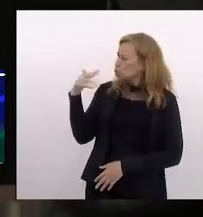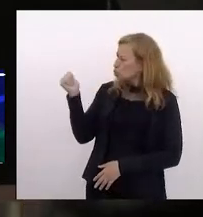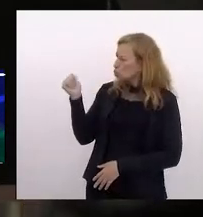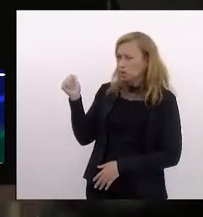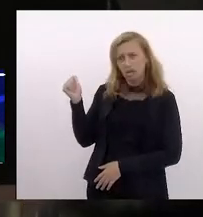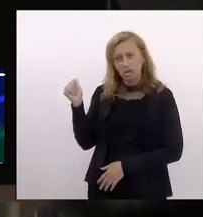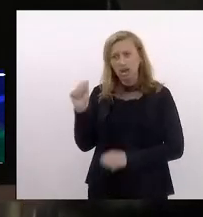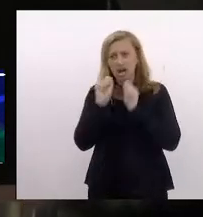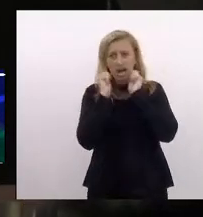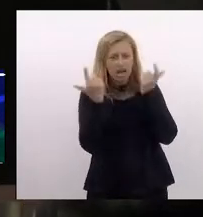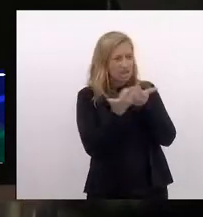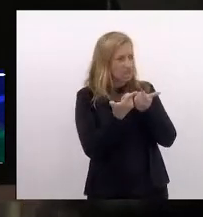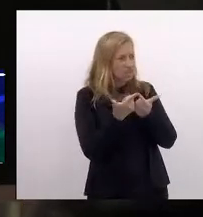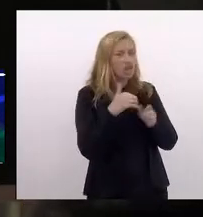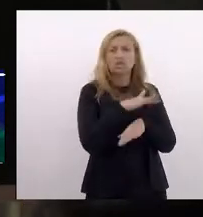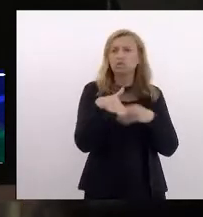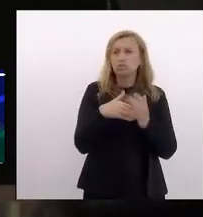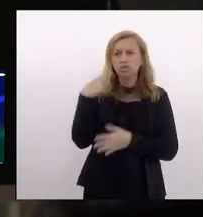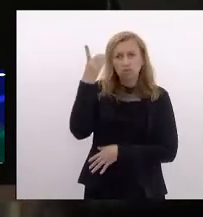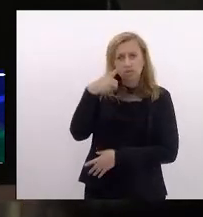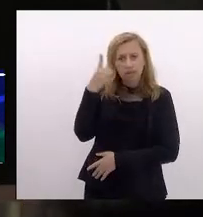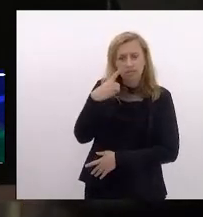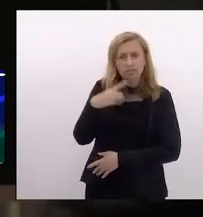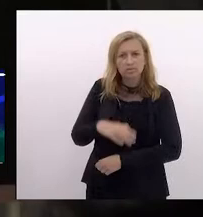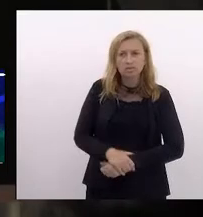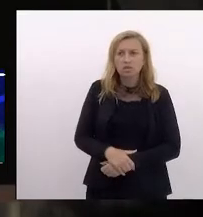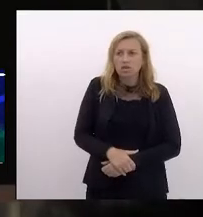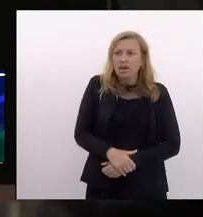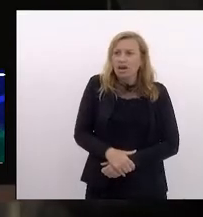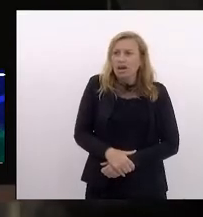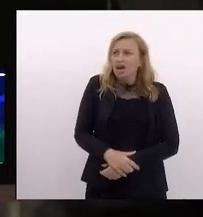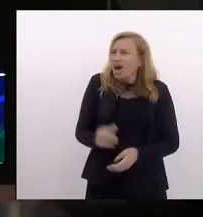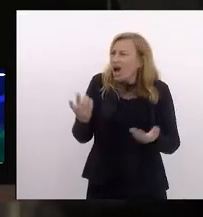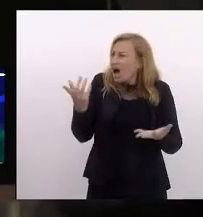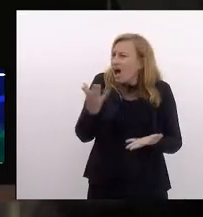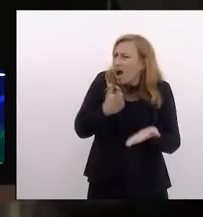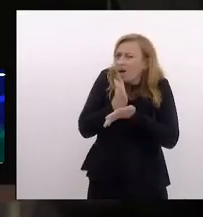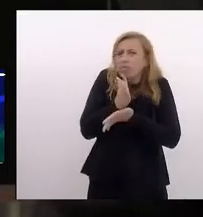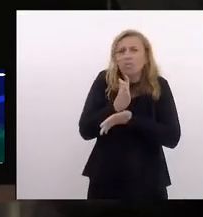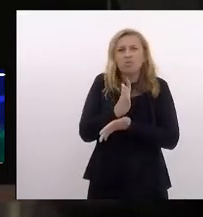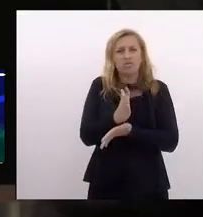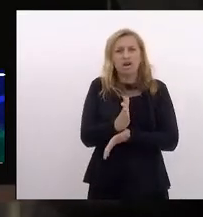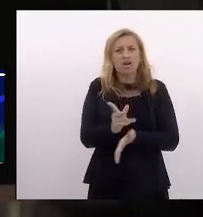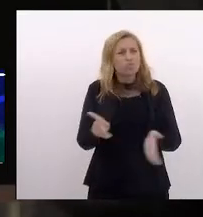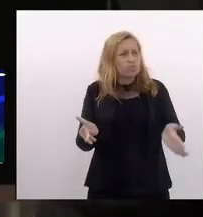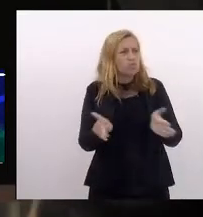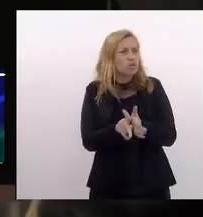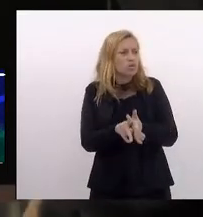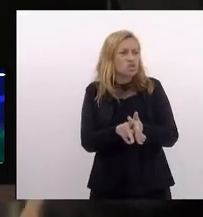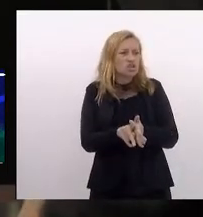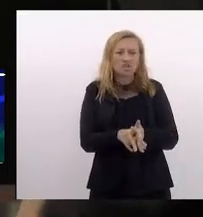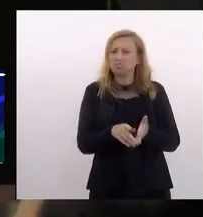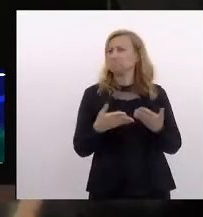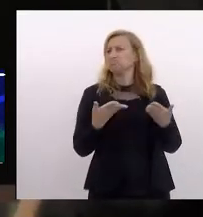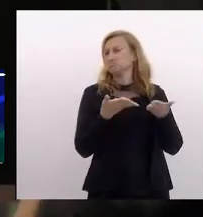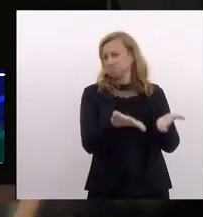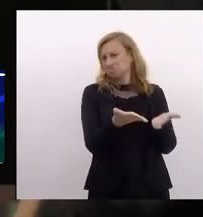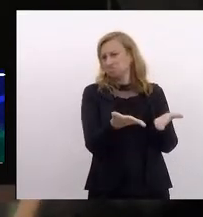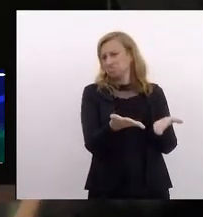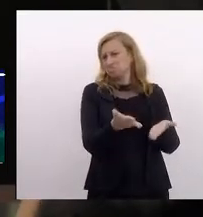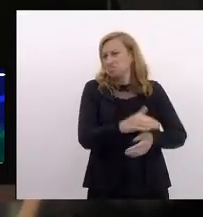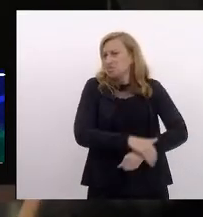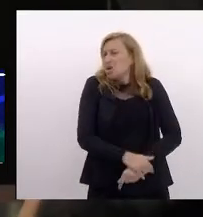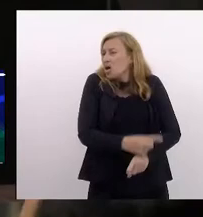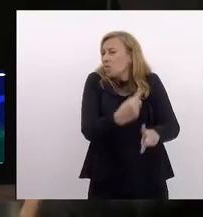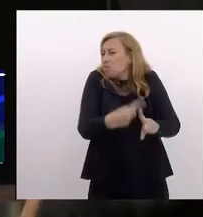Legislativa senhoras e senhores deputados iriam aprovar um projeto desta natureza